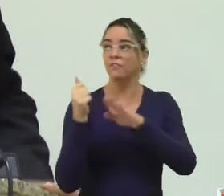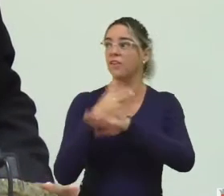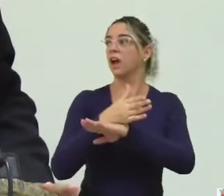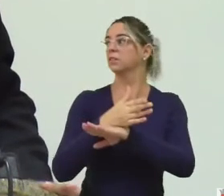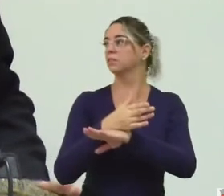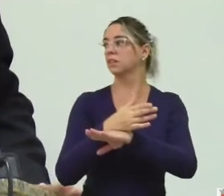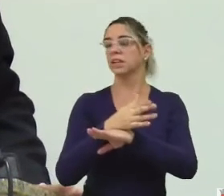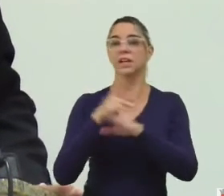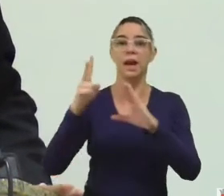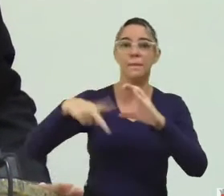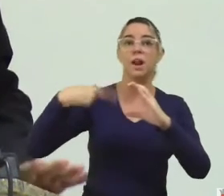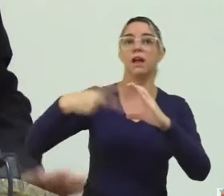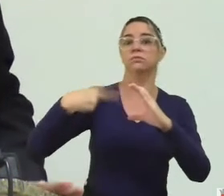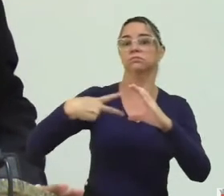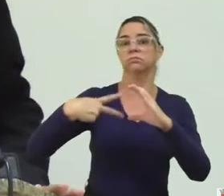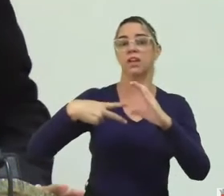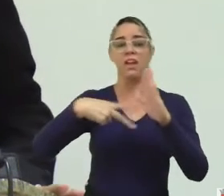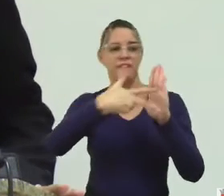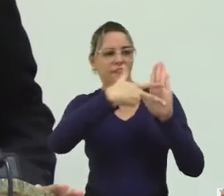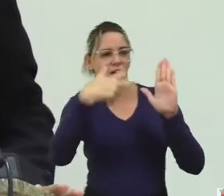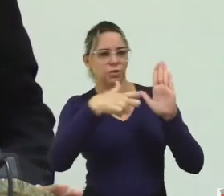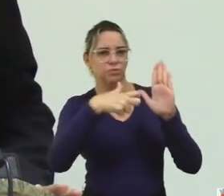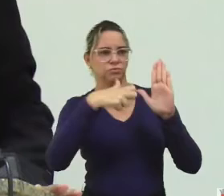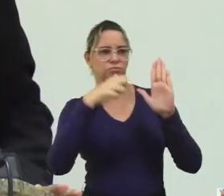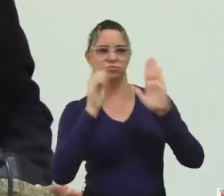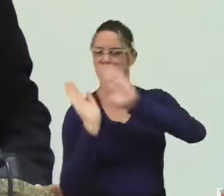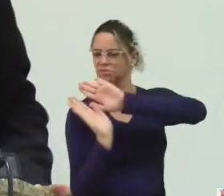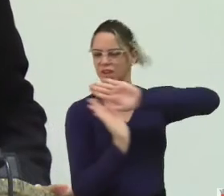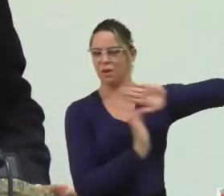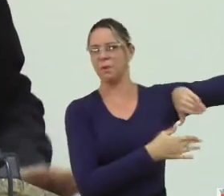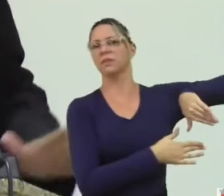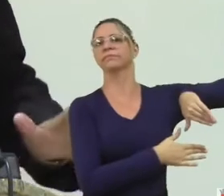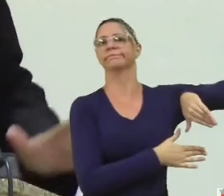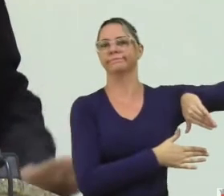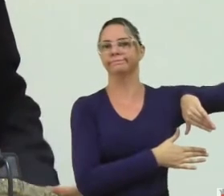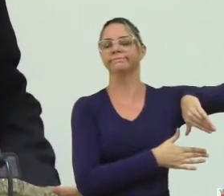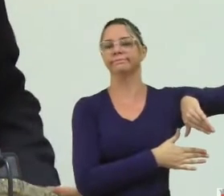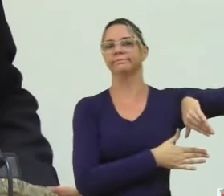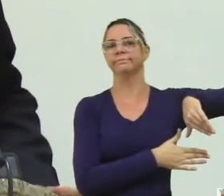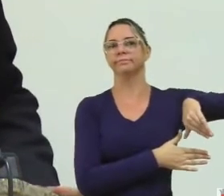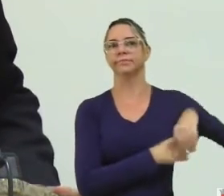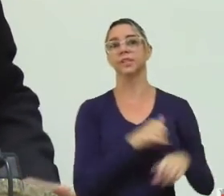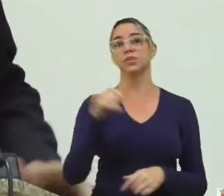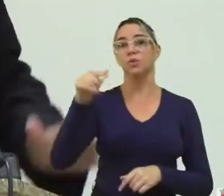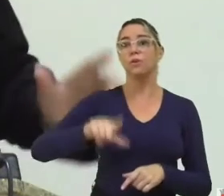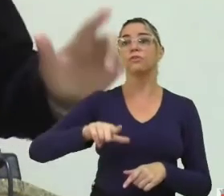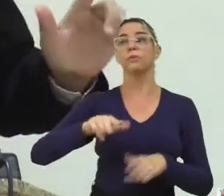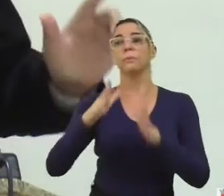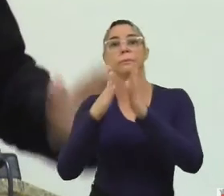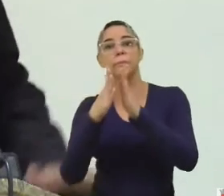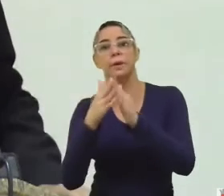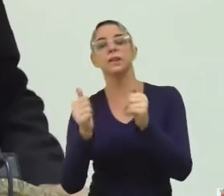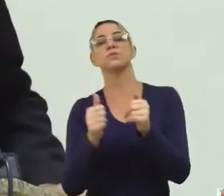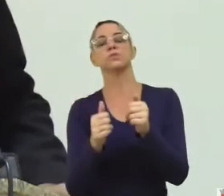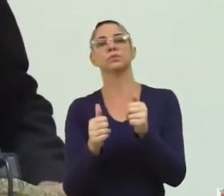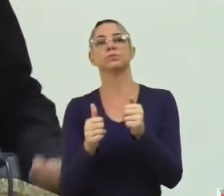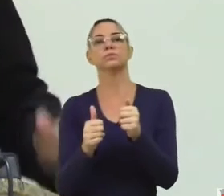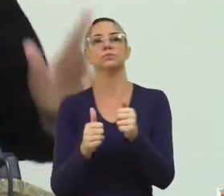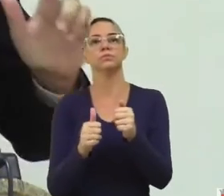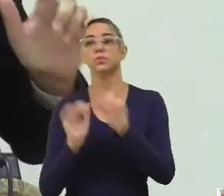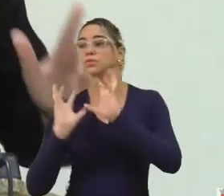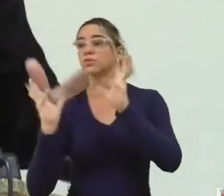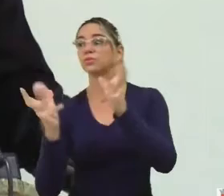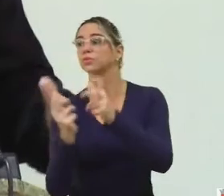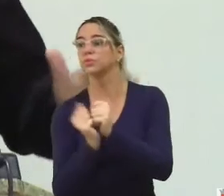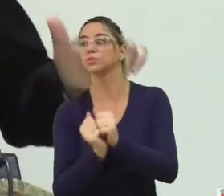e derrubado o veto que chegou aqui dele. Então, mais uma vez peço, e juntamente